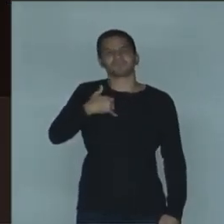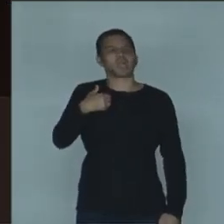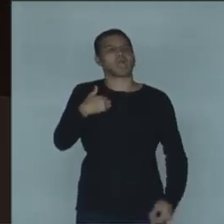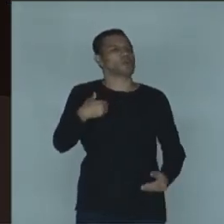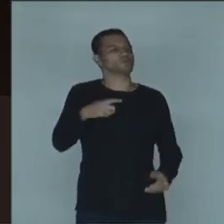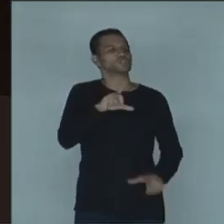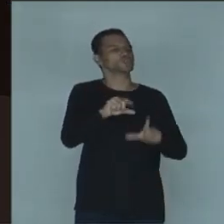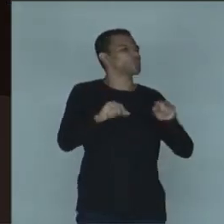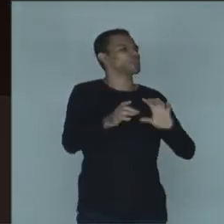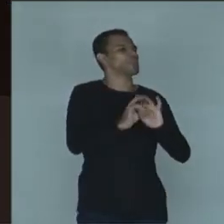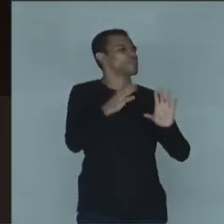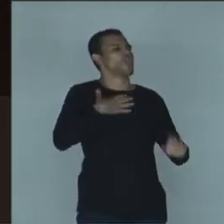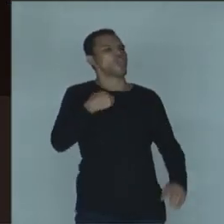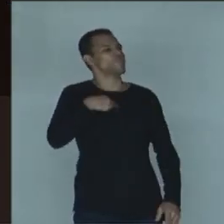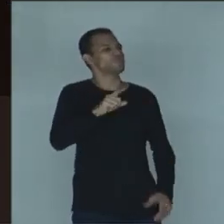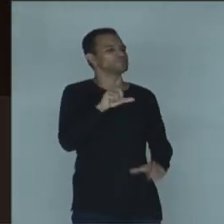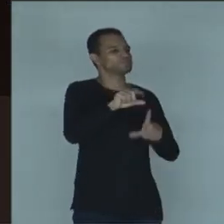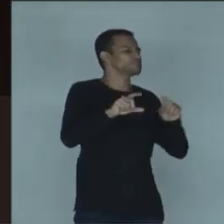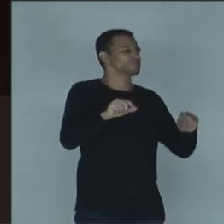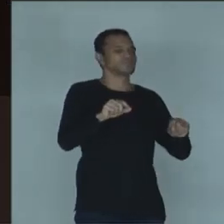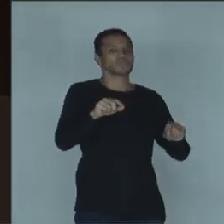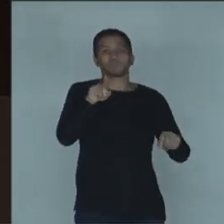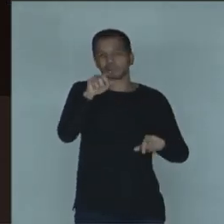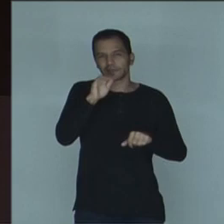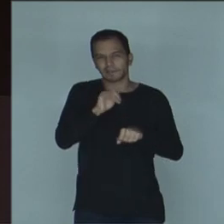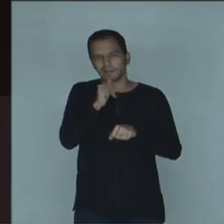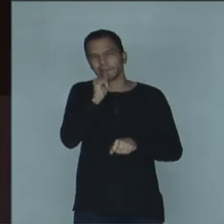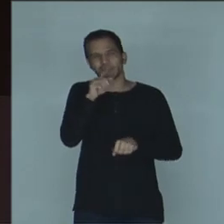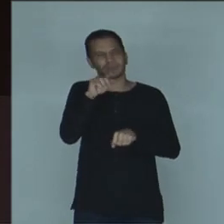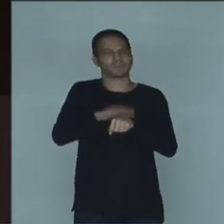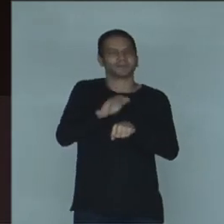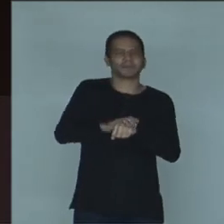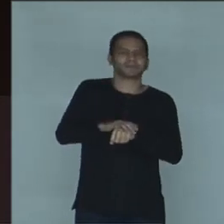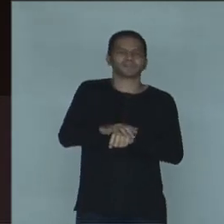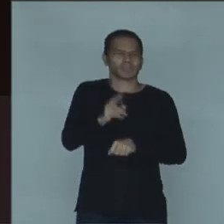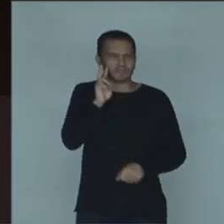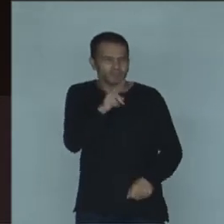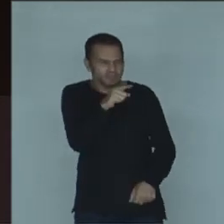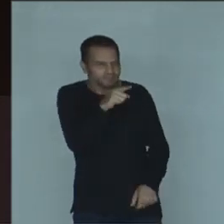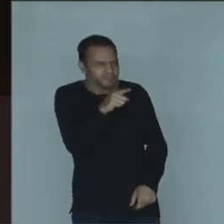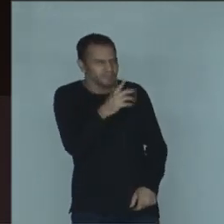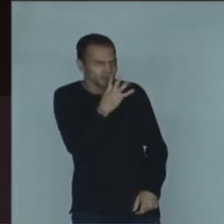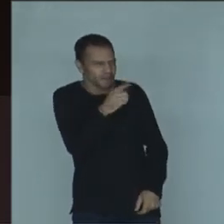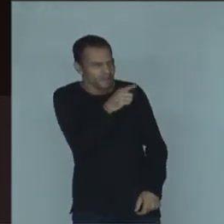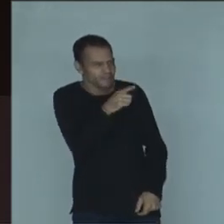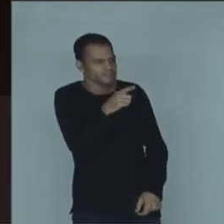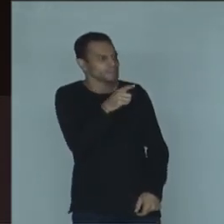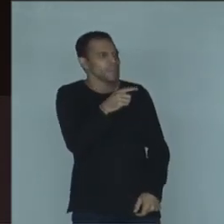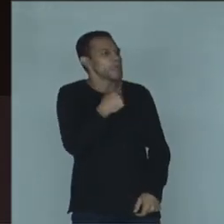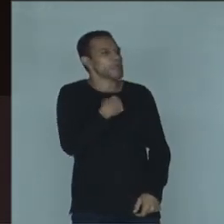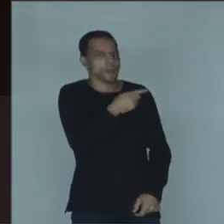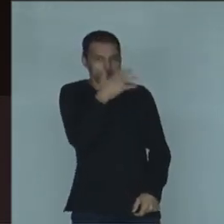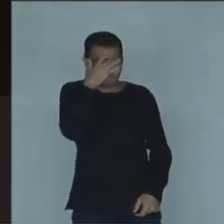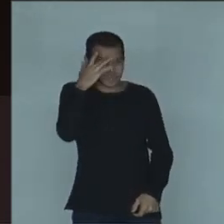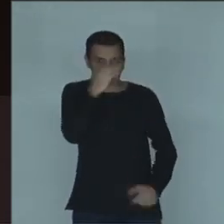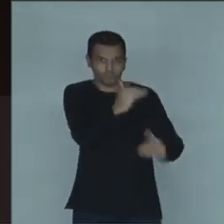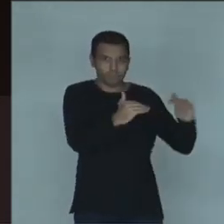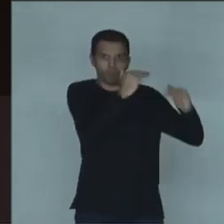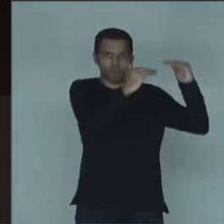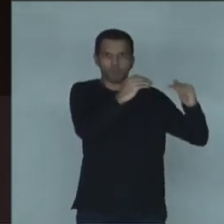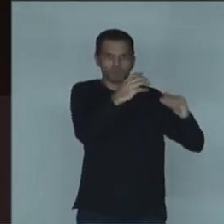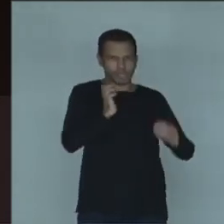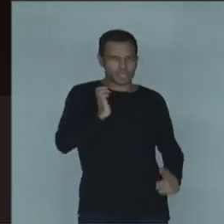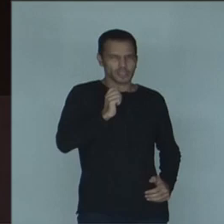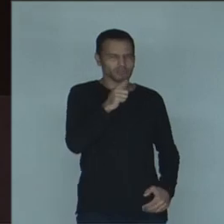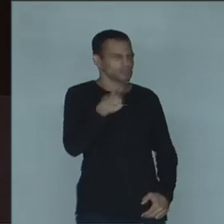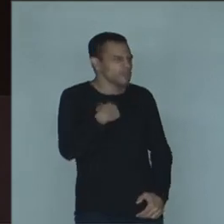é você olhar para alguém que tem alguma coisa que chegou num determinado patamar você falar eu quero ser aquela pessoa e